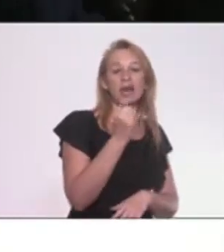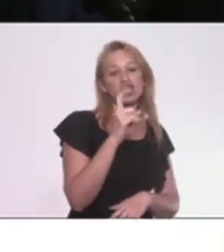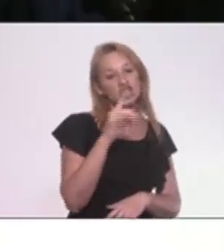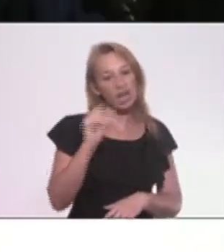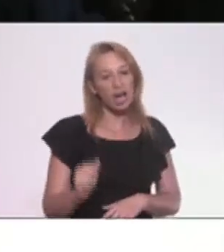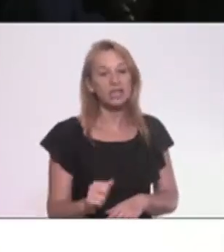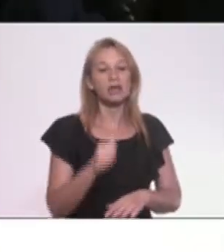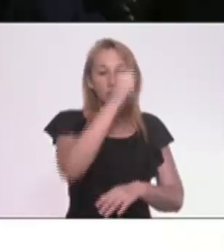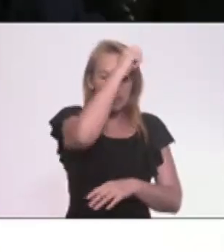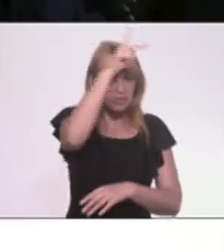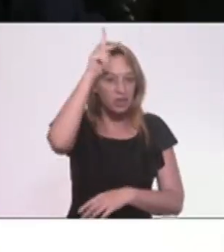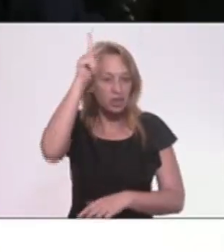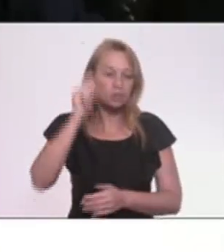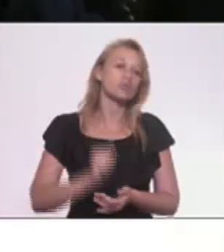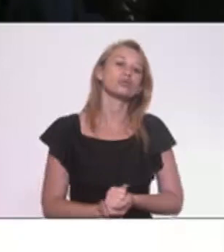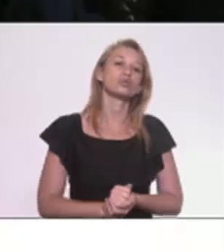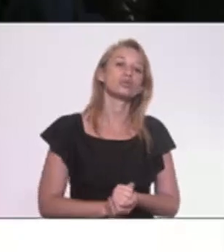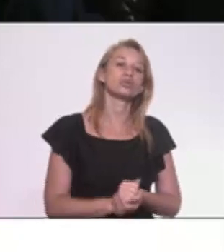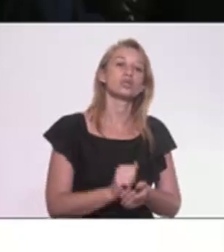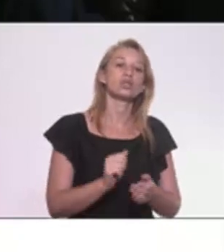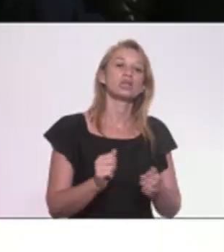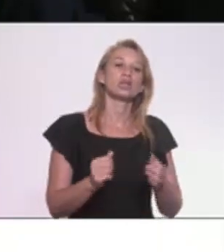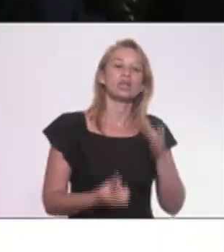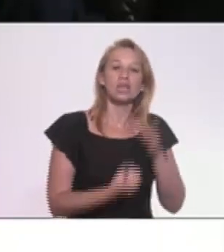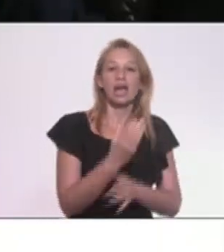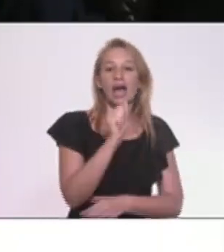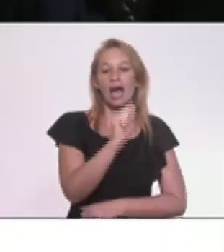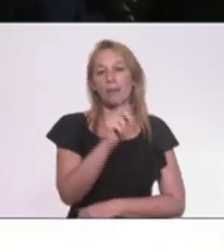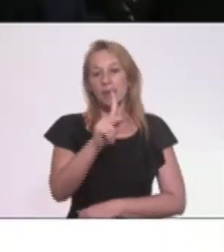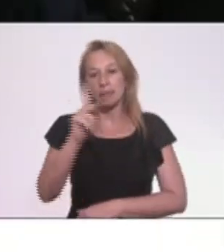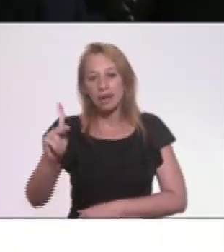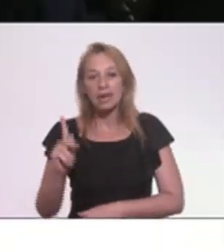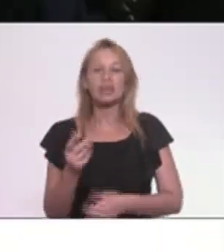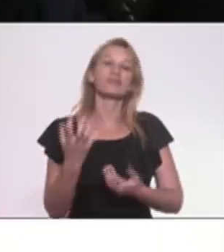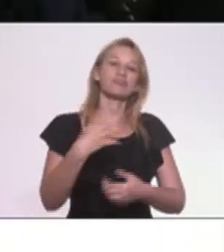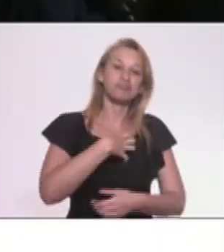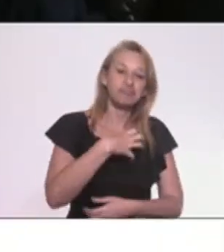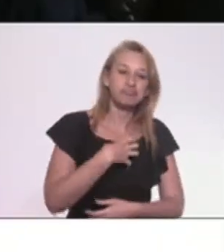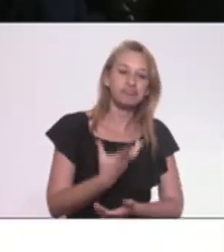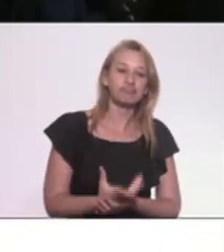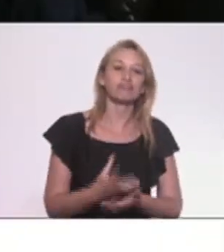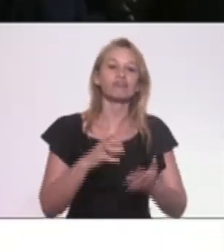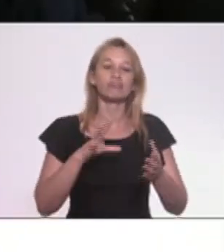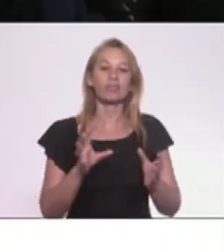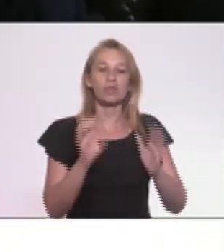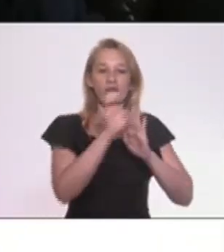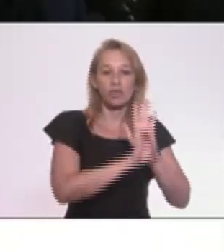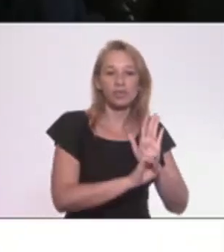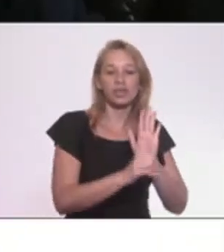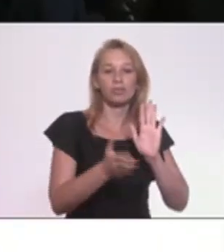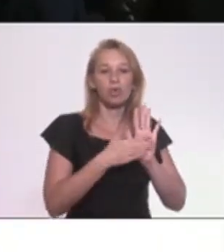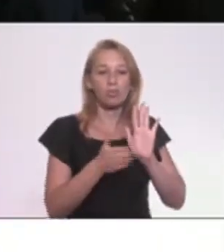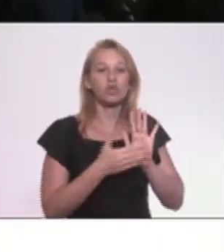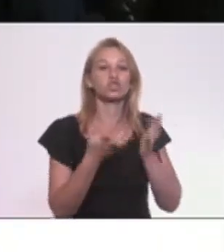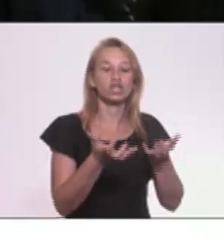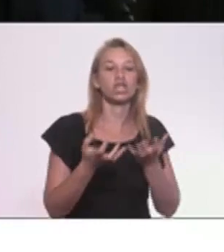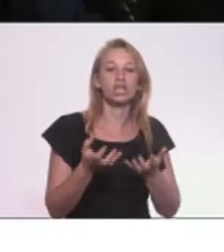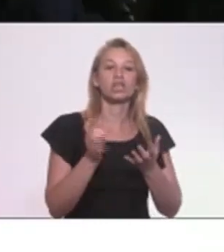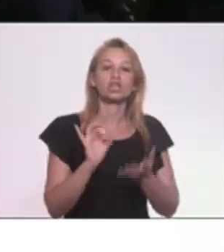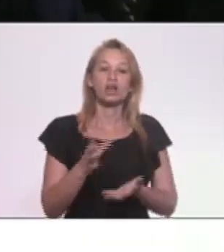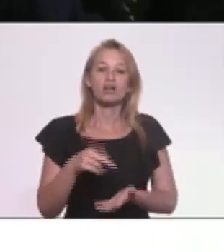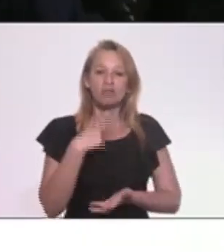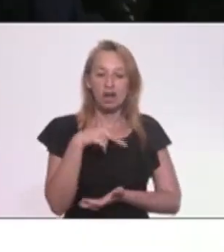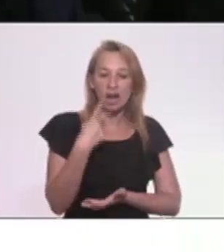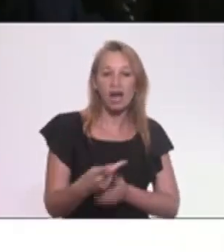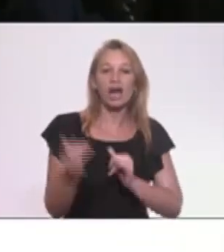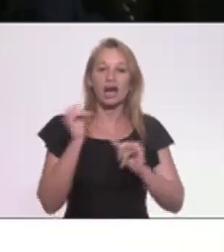despesas através de aplicativos. Então, é nesse sentido que essa emenda foi proposta. Eu queria só trazer à baila